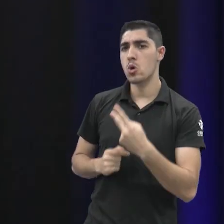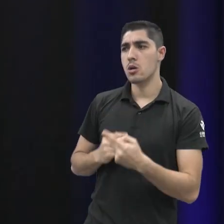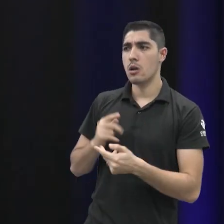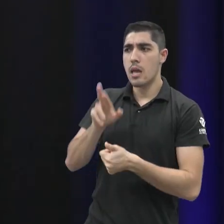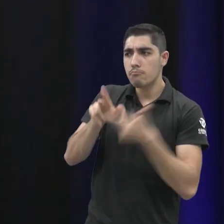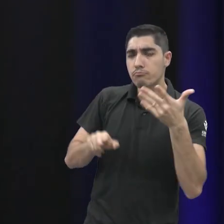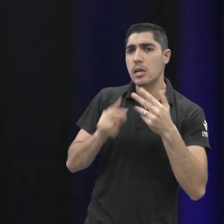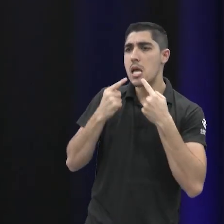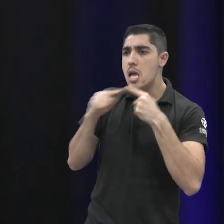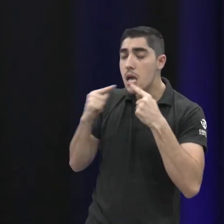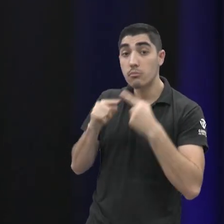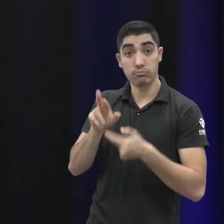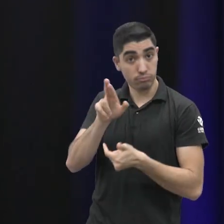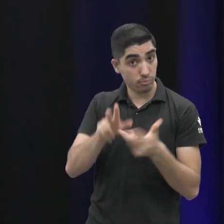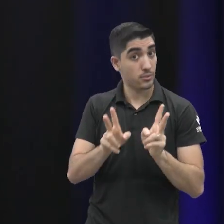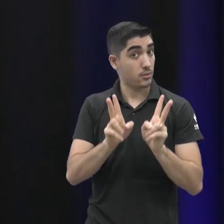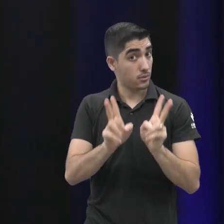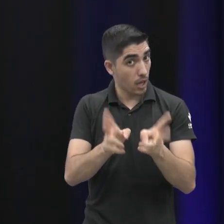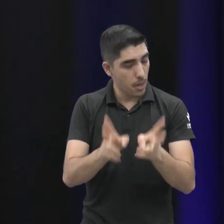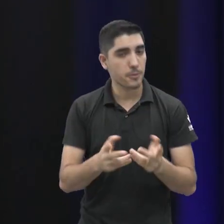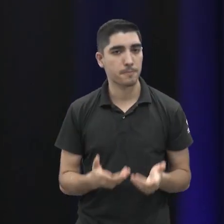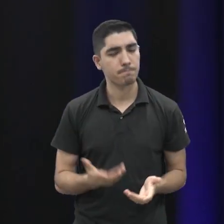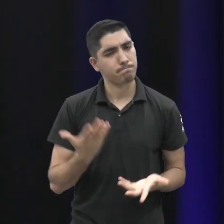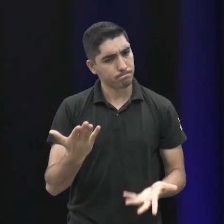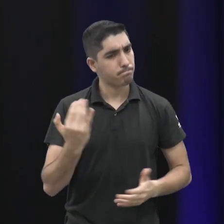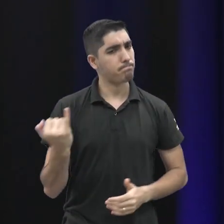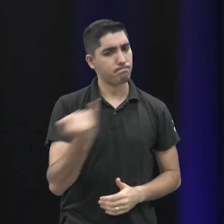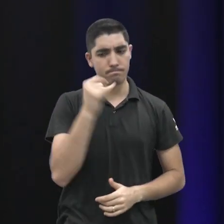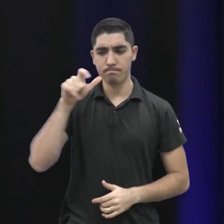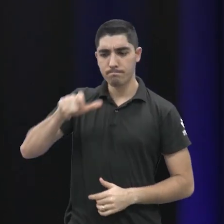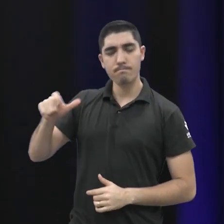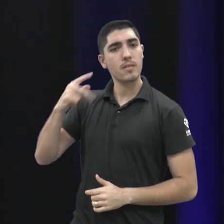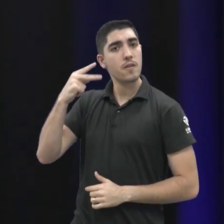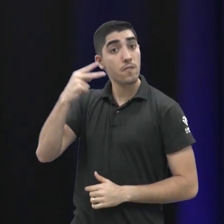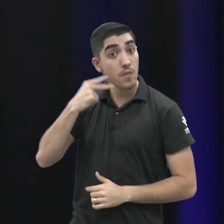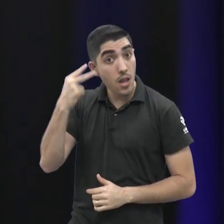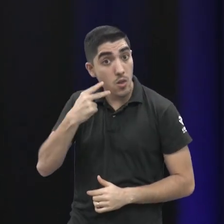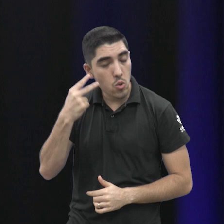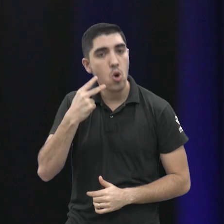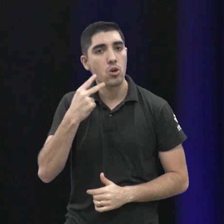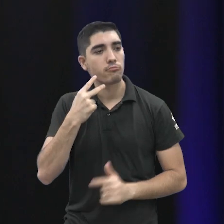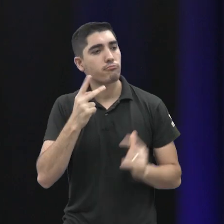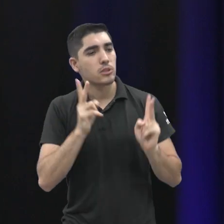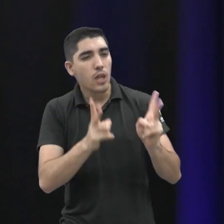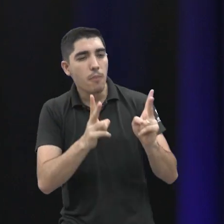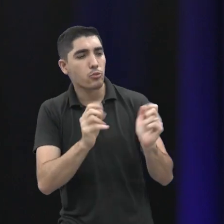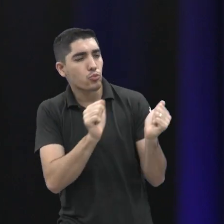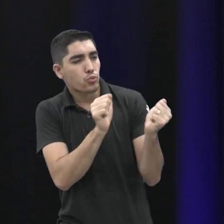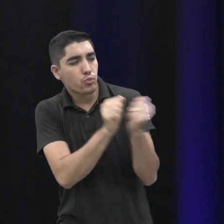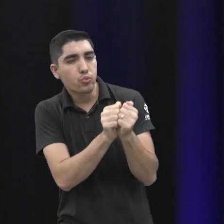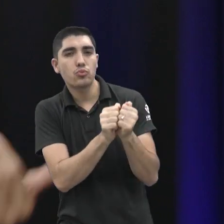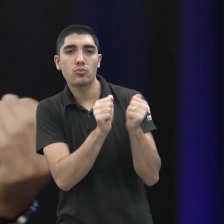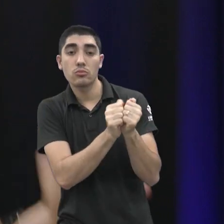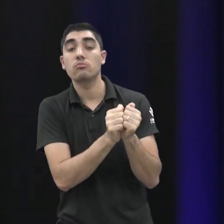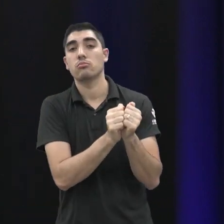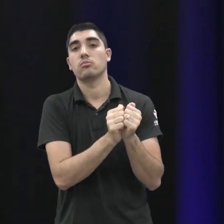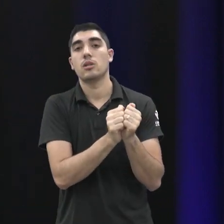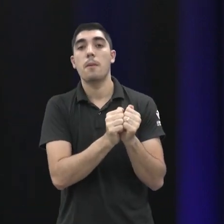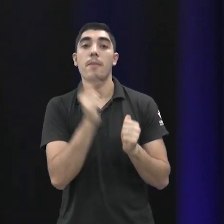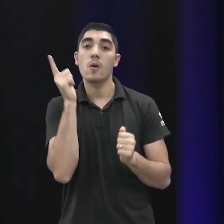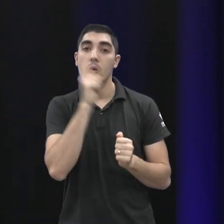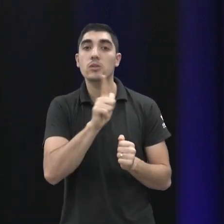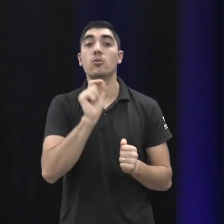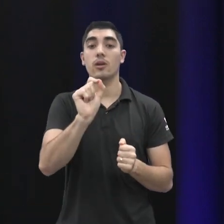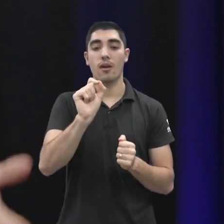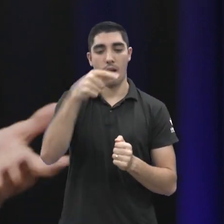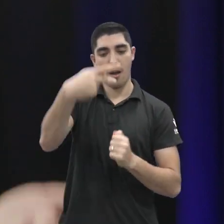melhor maneira possível. E há também uma fiscalização direta dos vereadores, principalmente quando a gente fala na companhia de saneamento que